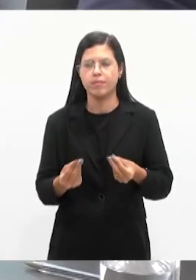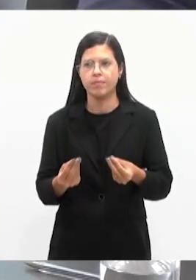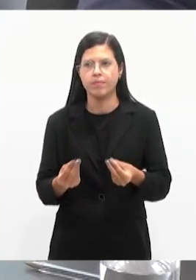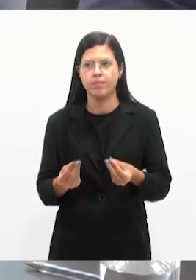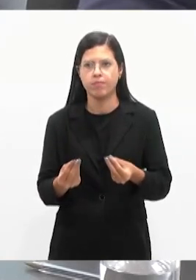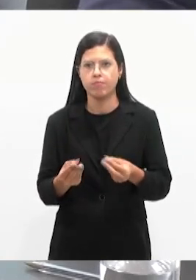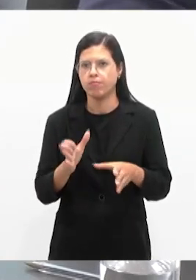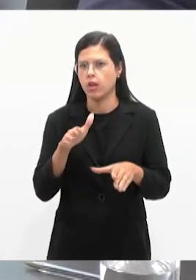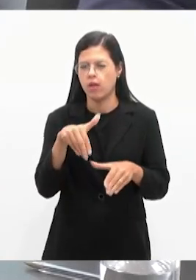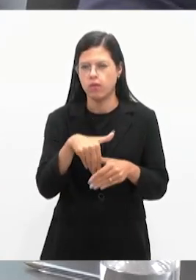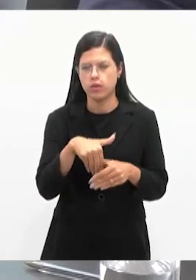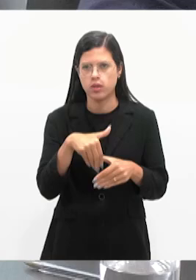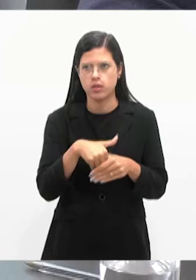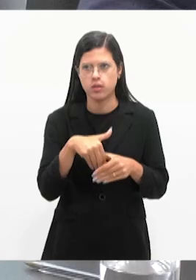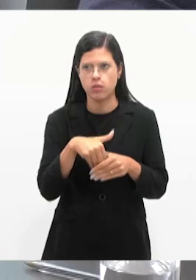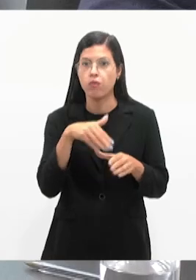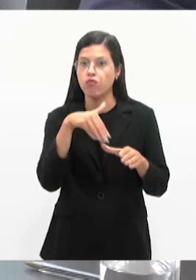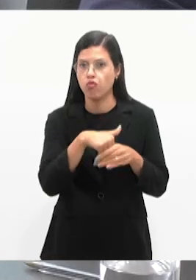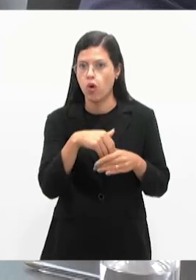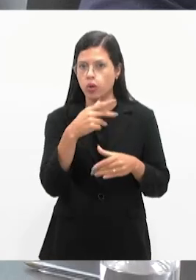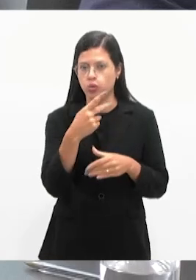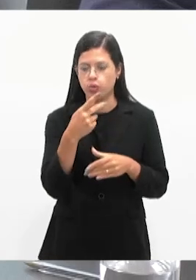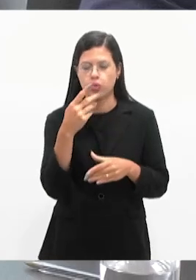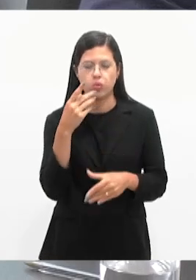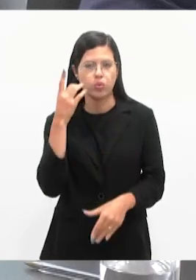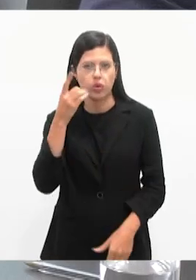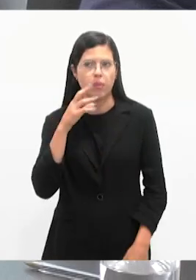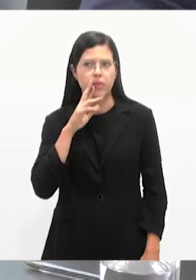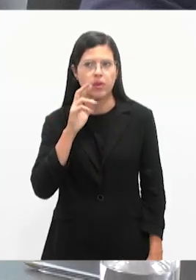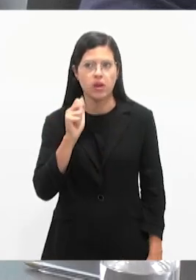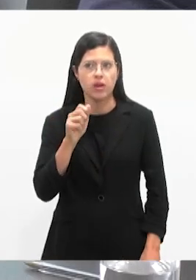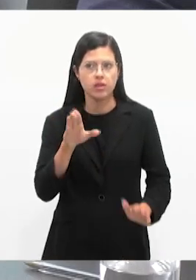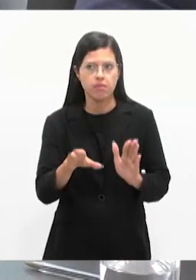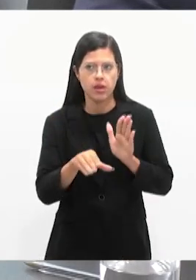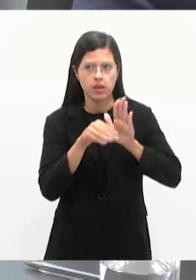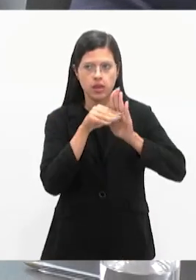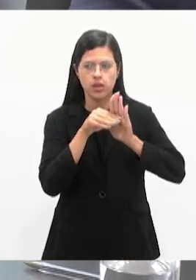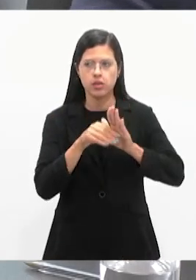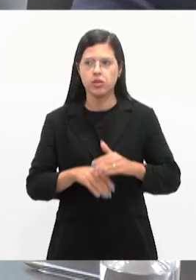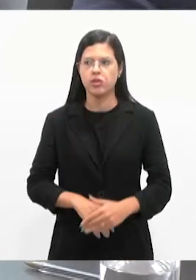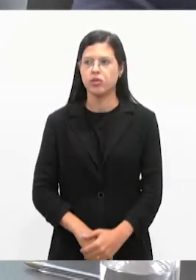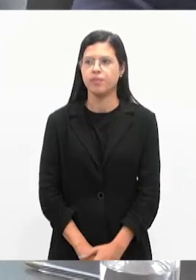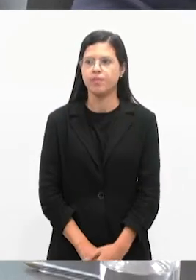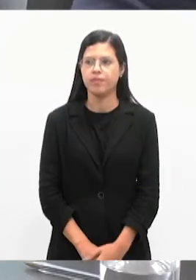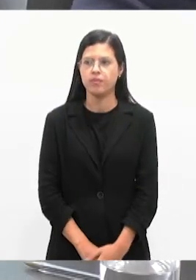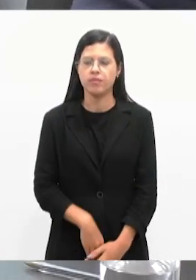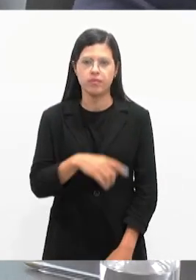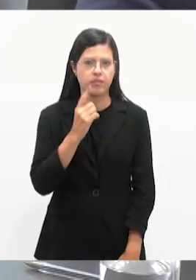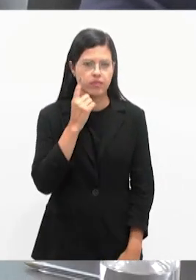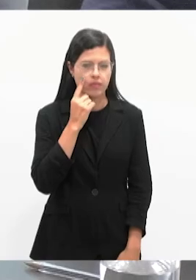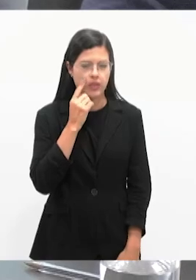a votação dele, o voto dele? As emendas. Para ver se as emendas foram acolhidas.